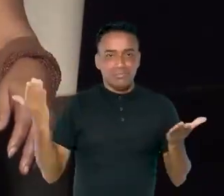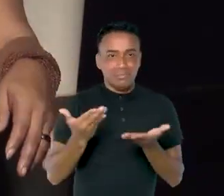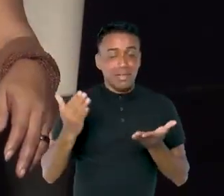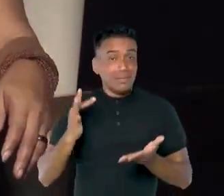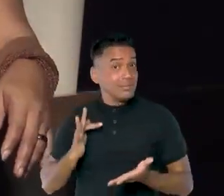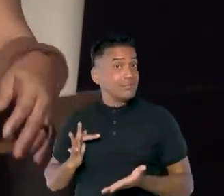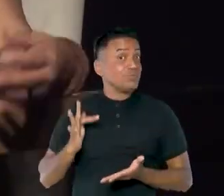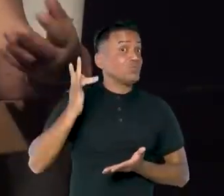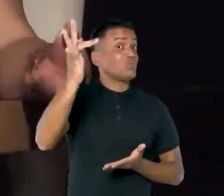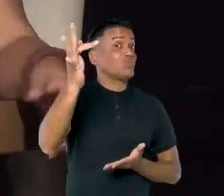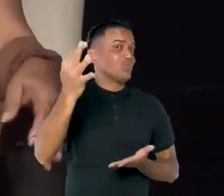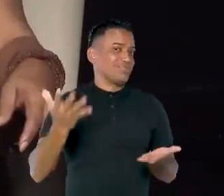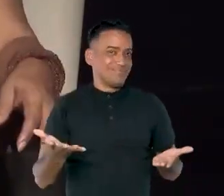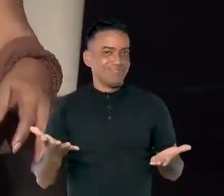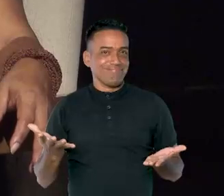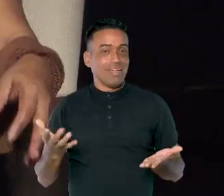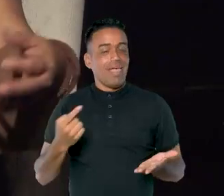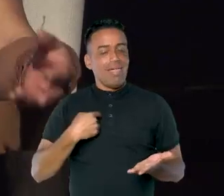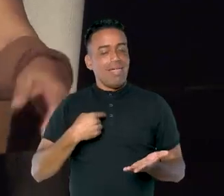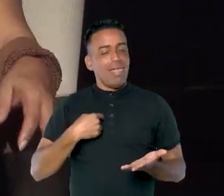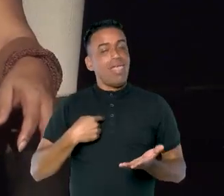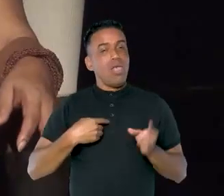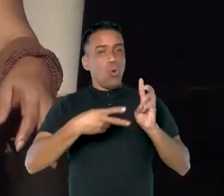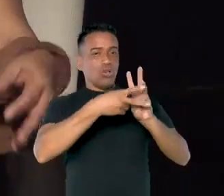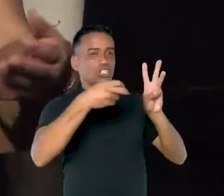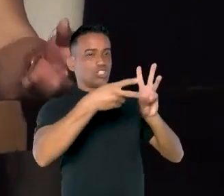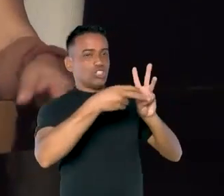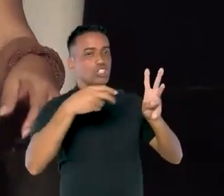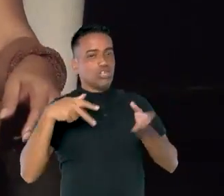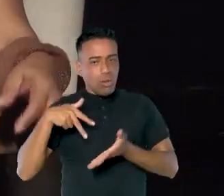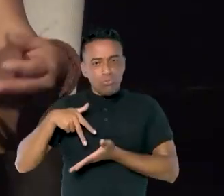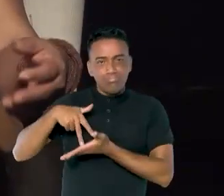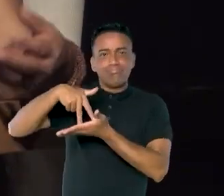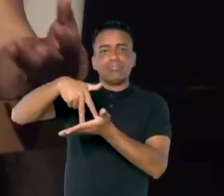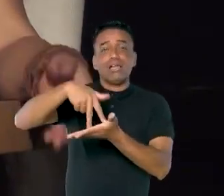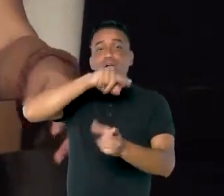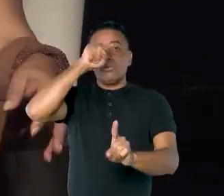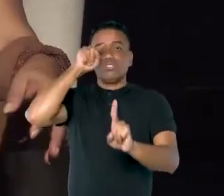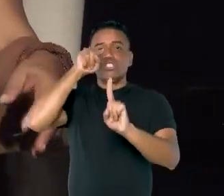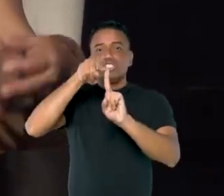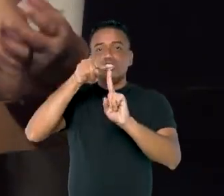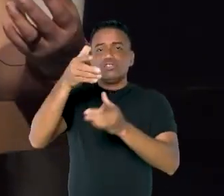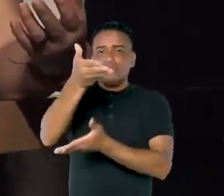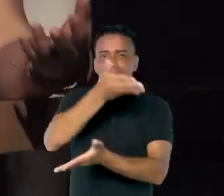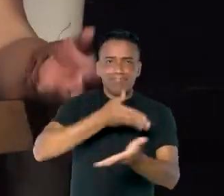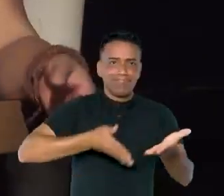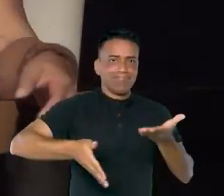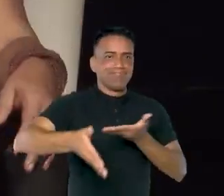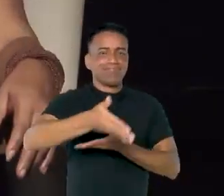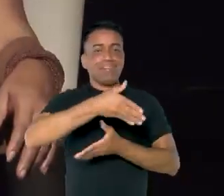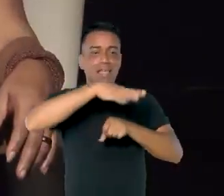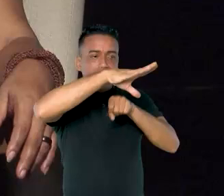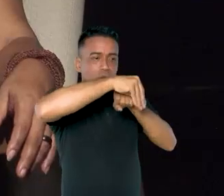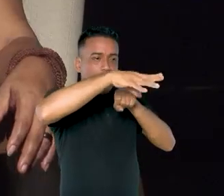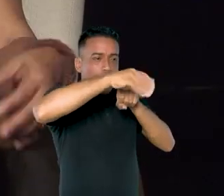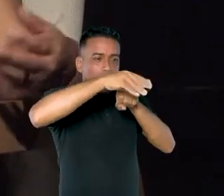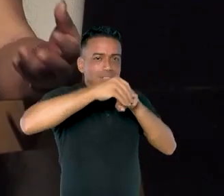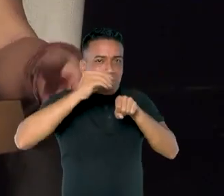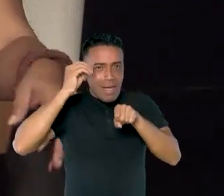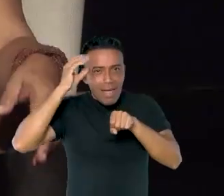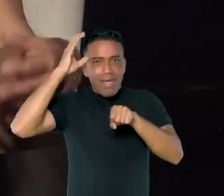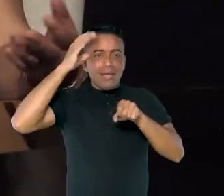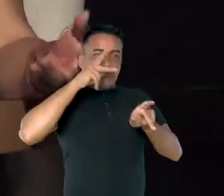e do futuro, que eu, como indígena, eu estou aqui com o objetivo de compartilhar esses conhecimentos